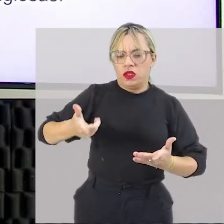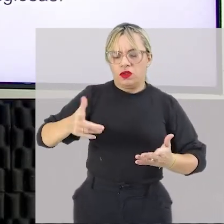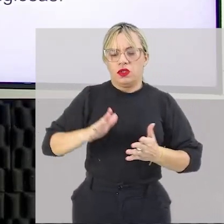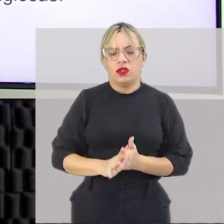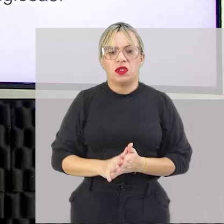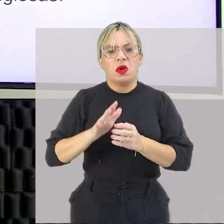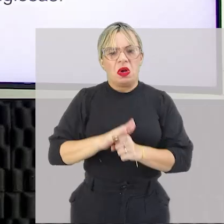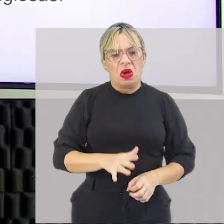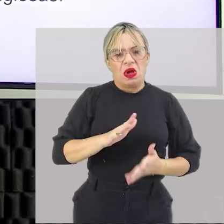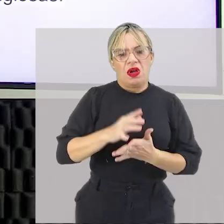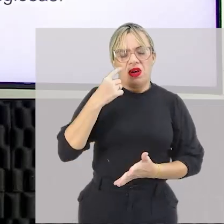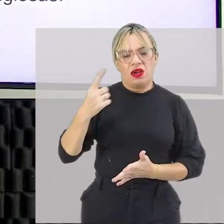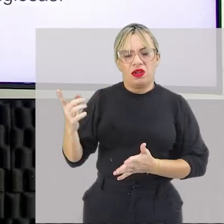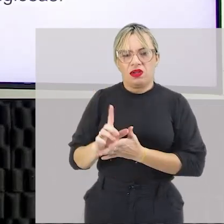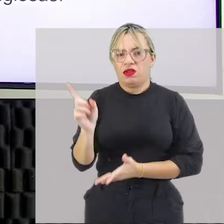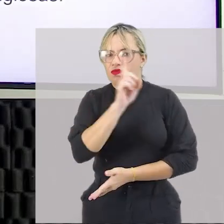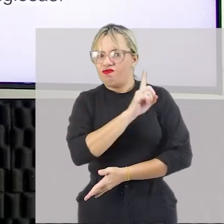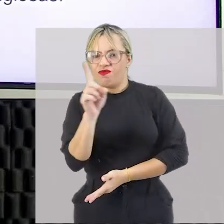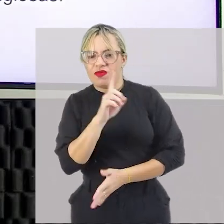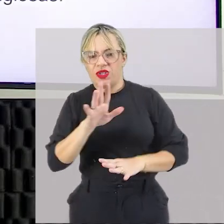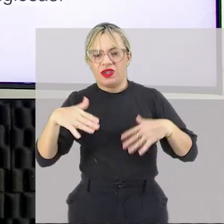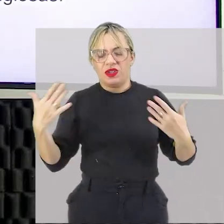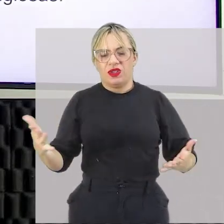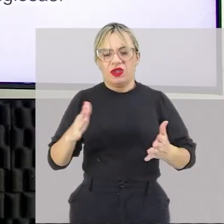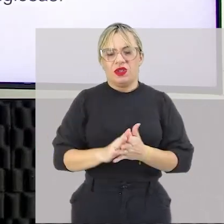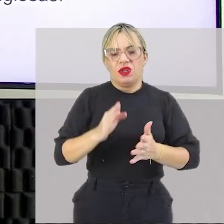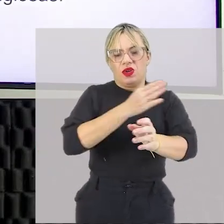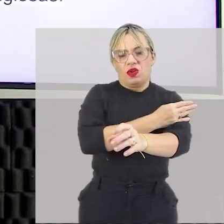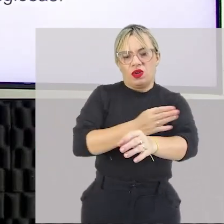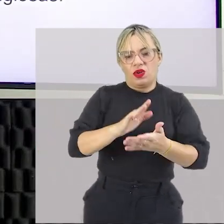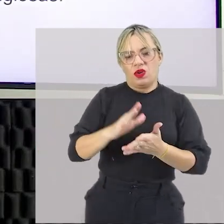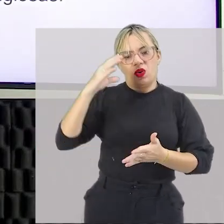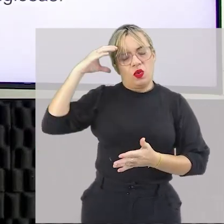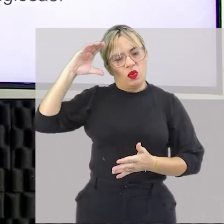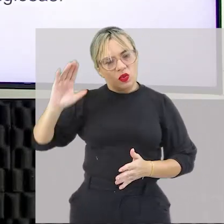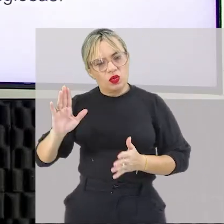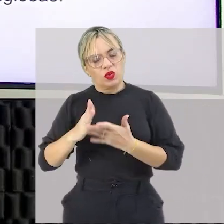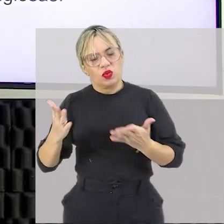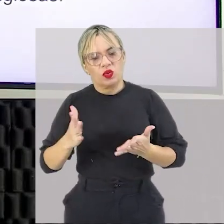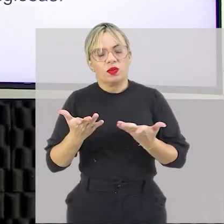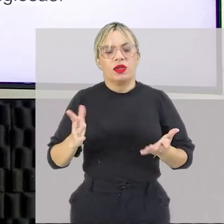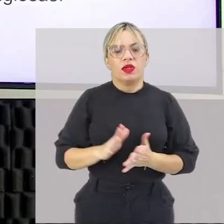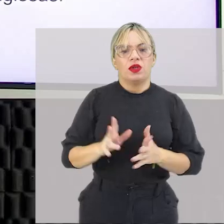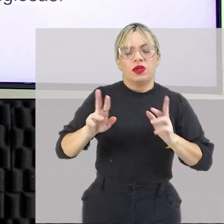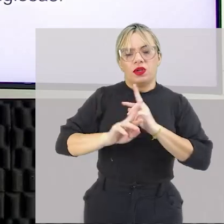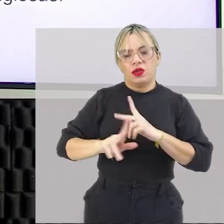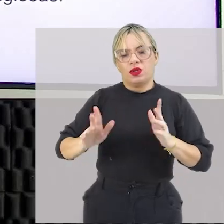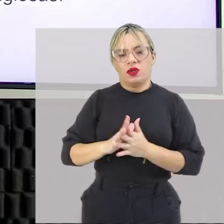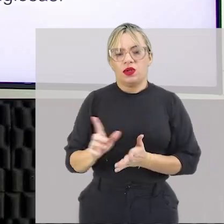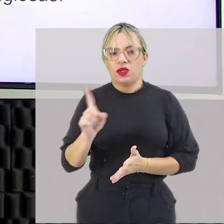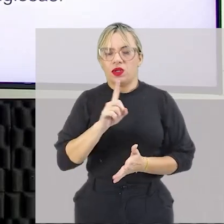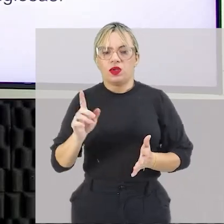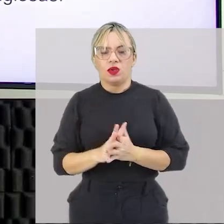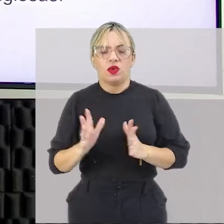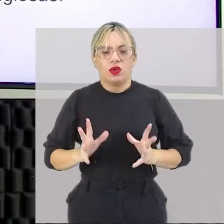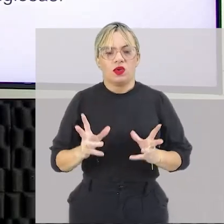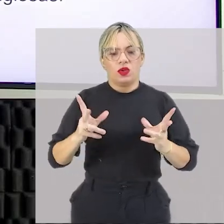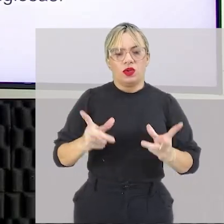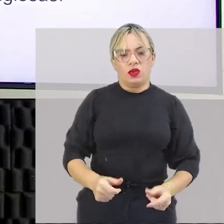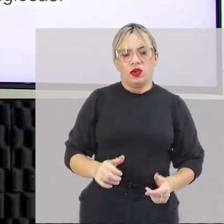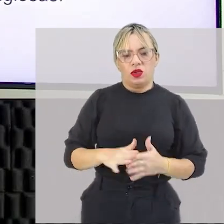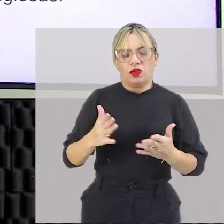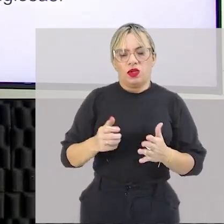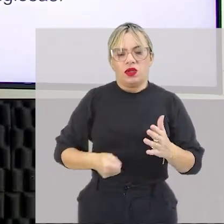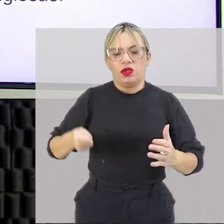pressionada. Aqui não é uma imposição, é muito mais um costume, é diferente, tá? Então nem todo costume necessariamente